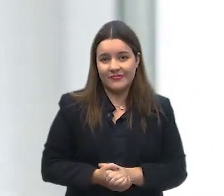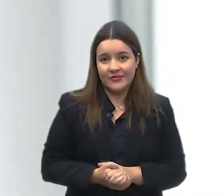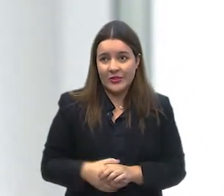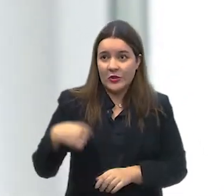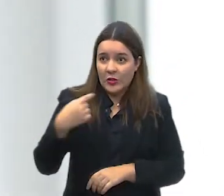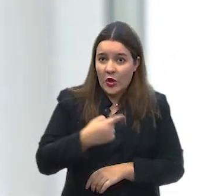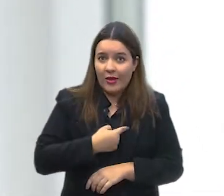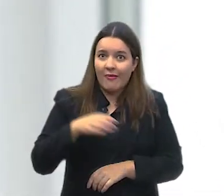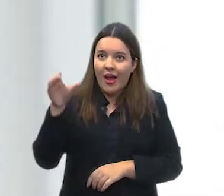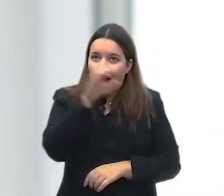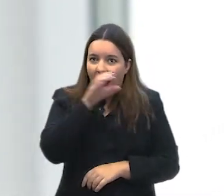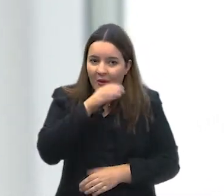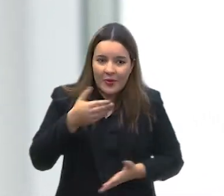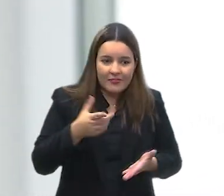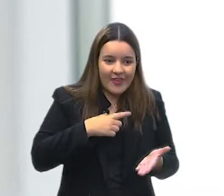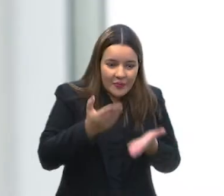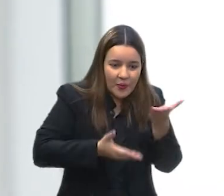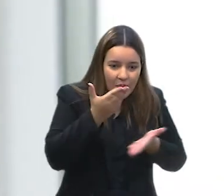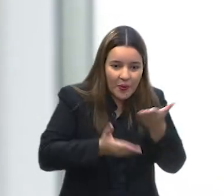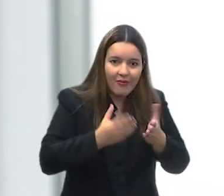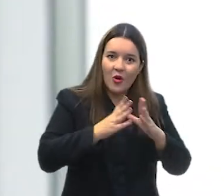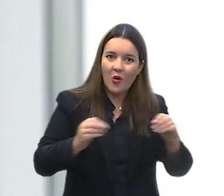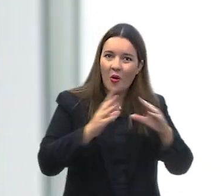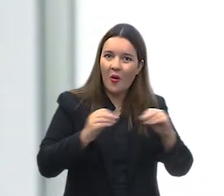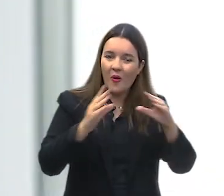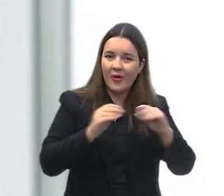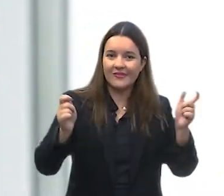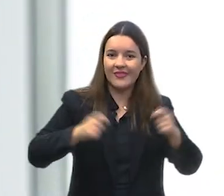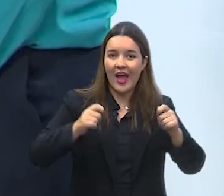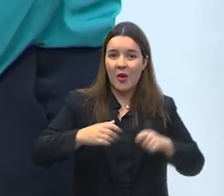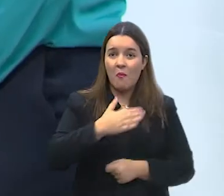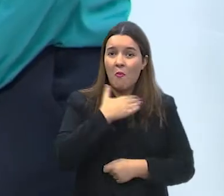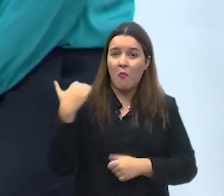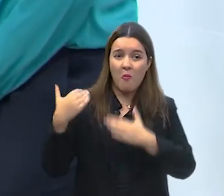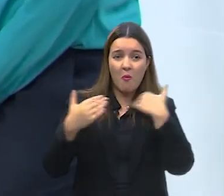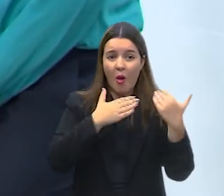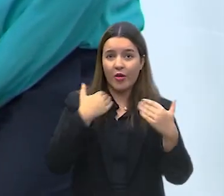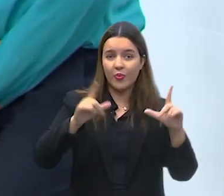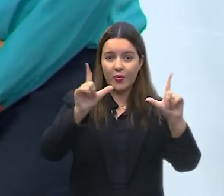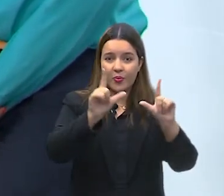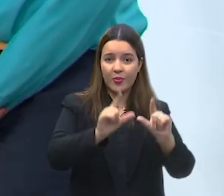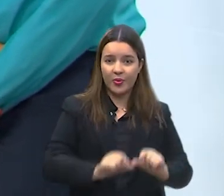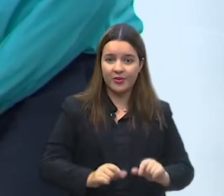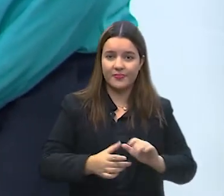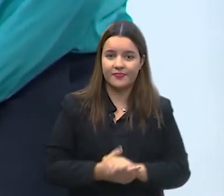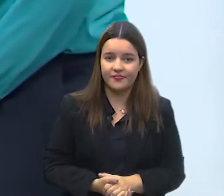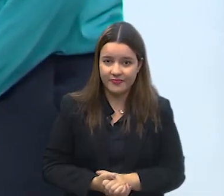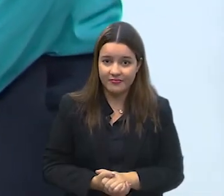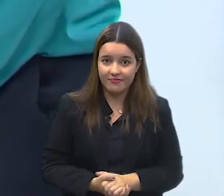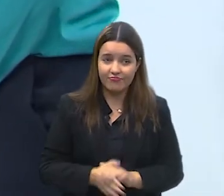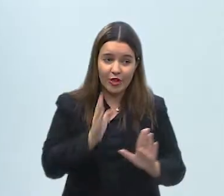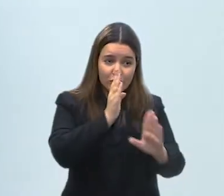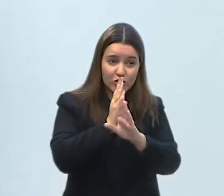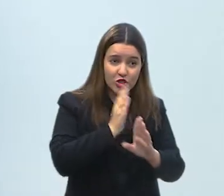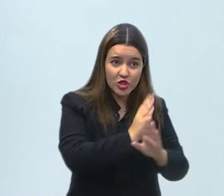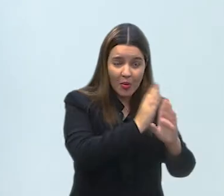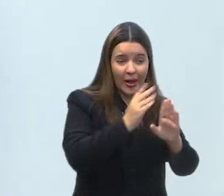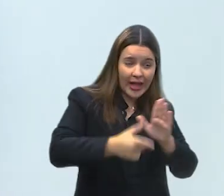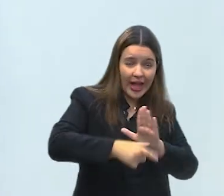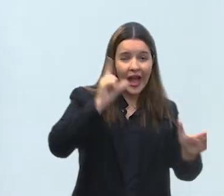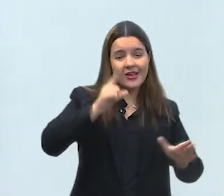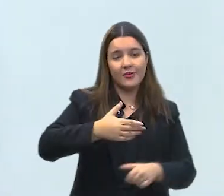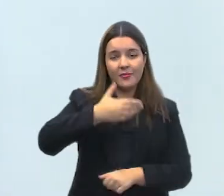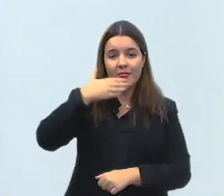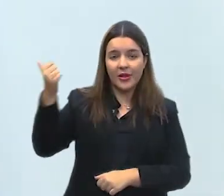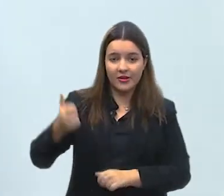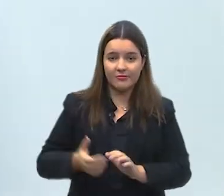uma intervenção, ela era de intento curativo. Então, esse aumento, né, doutor, de diagnóstico e redução da mortalidade